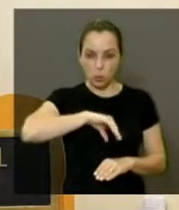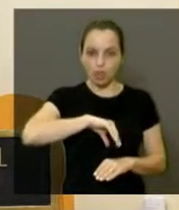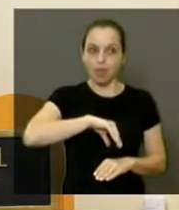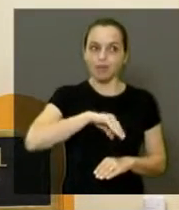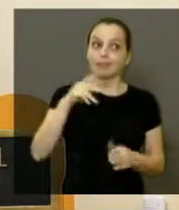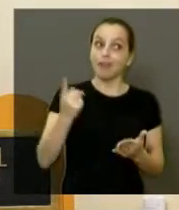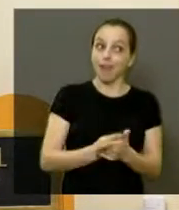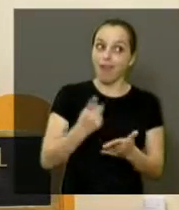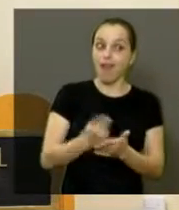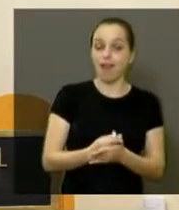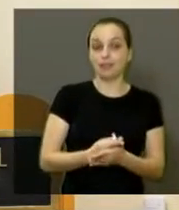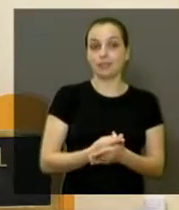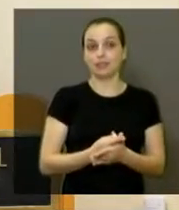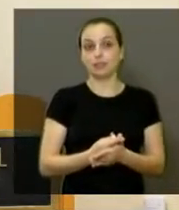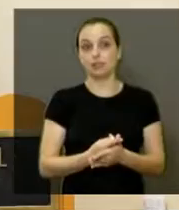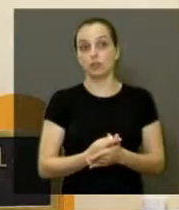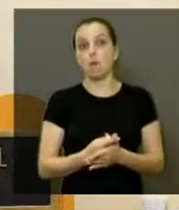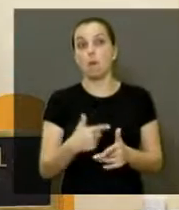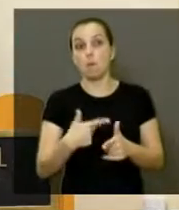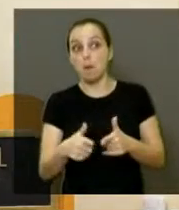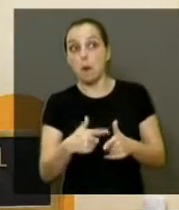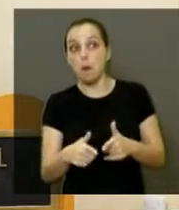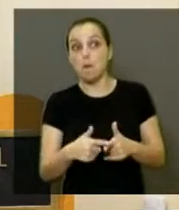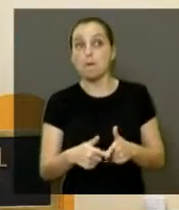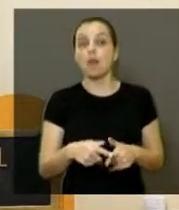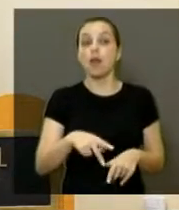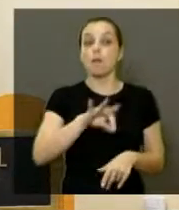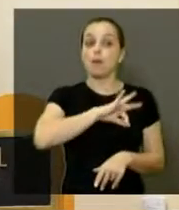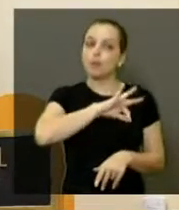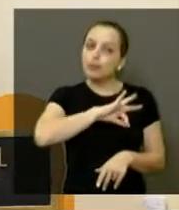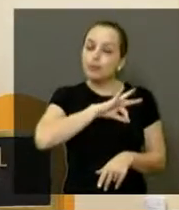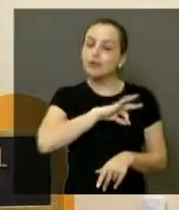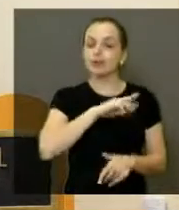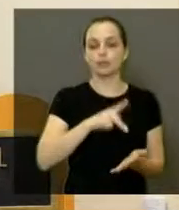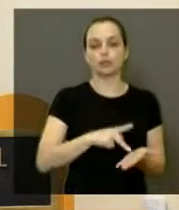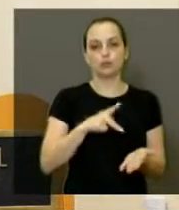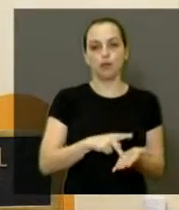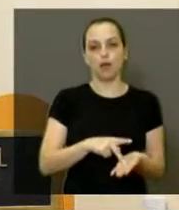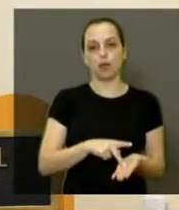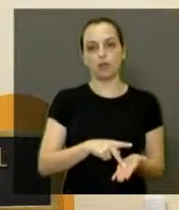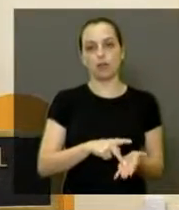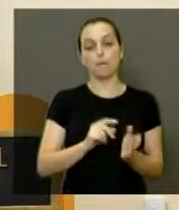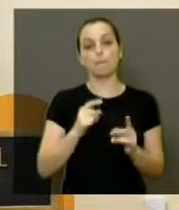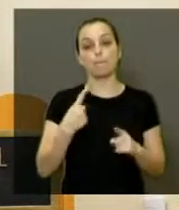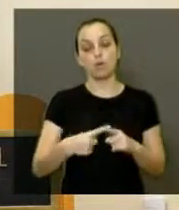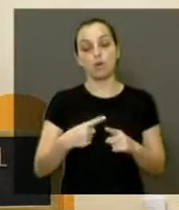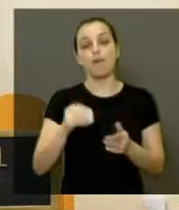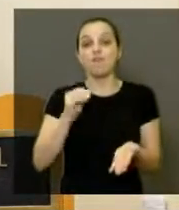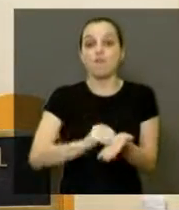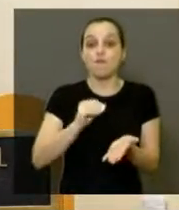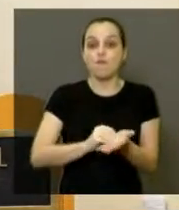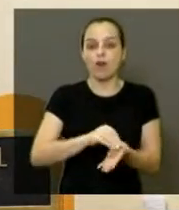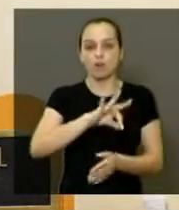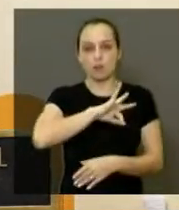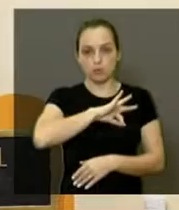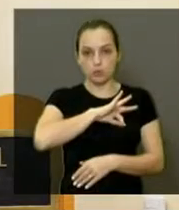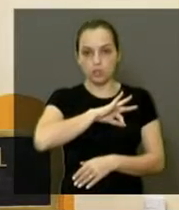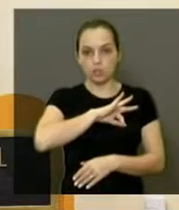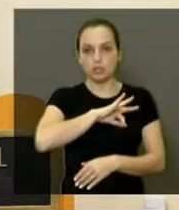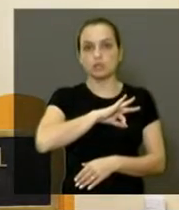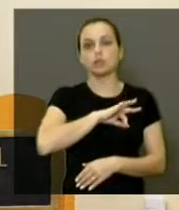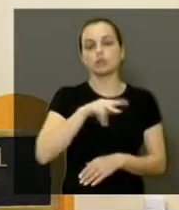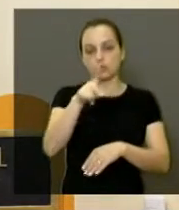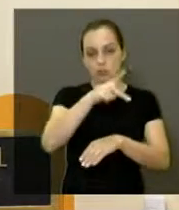querendo dizer uma crise de polícia, né? Porque o problema hoje é falta de polícia. É polícia que a gente precisa nesse